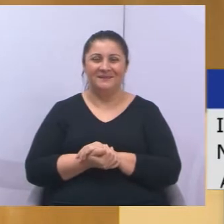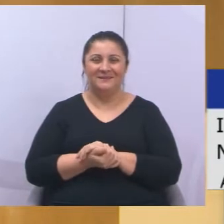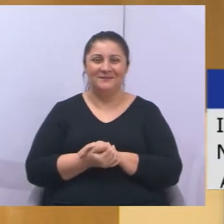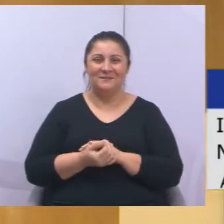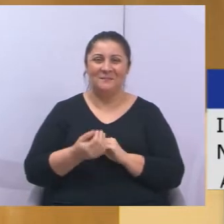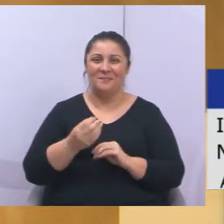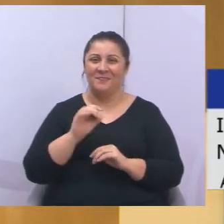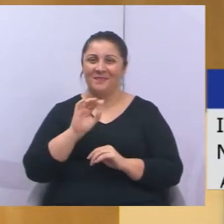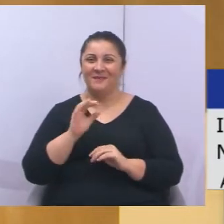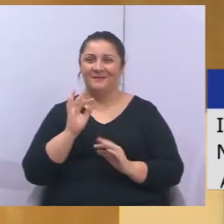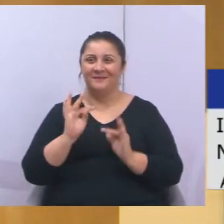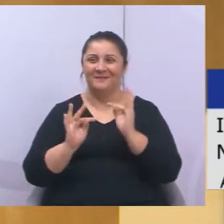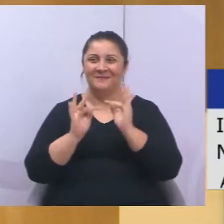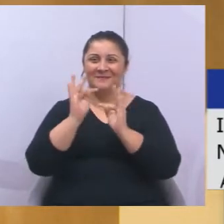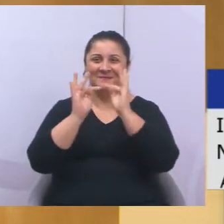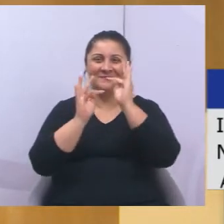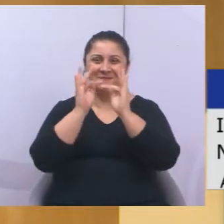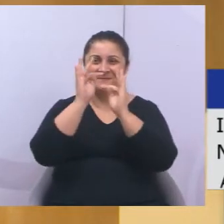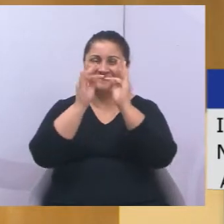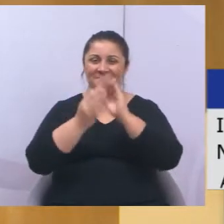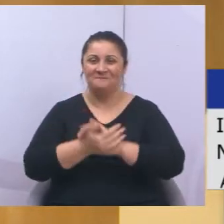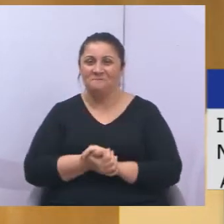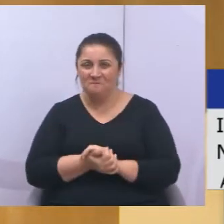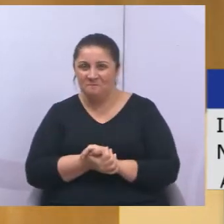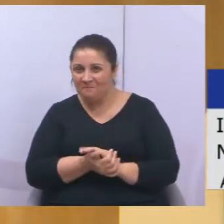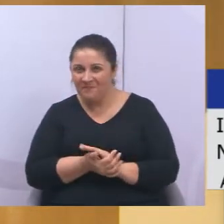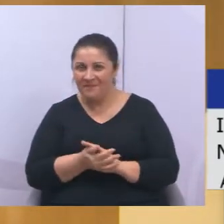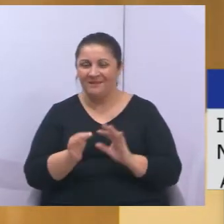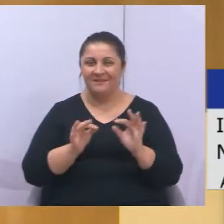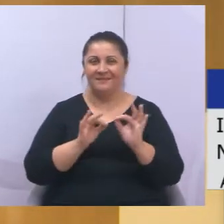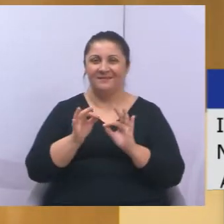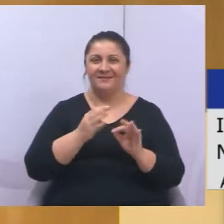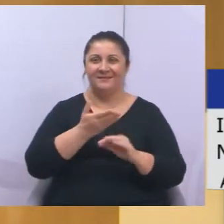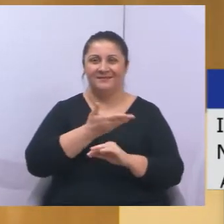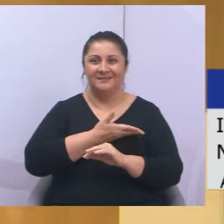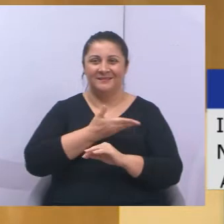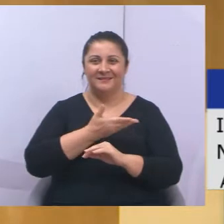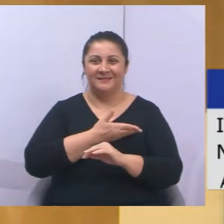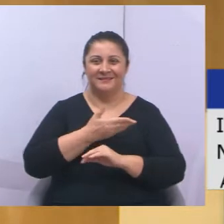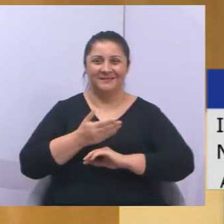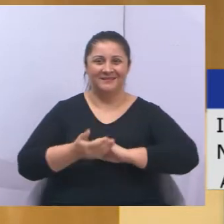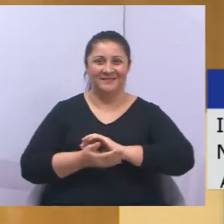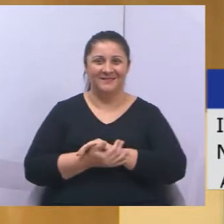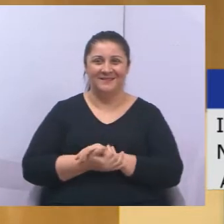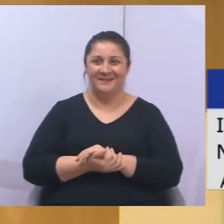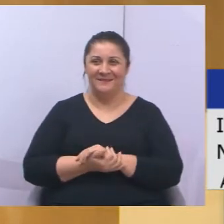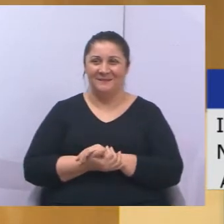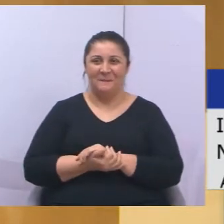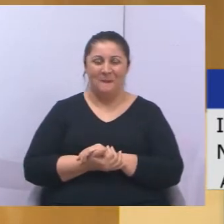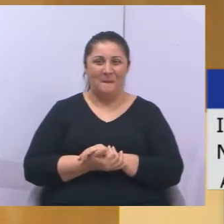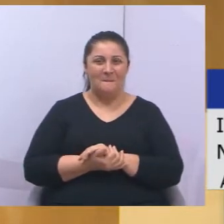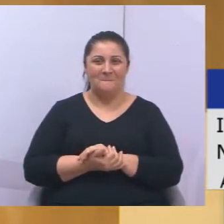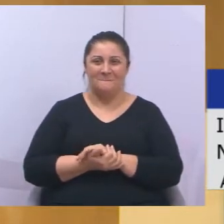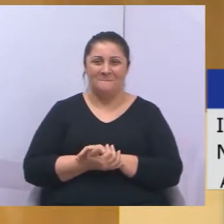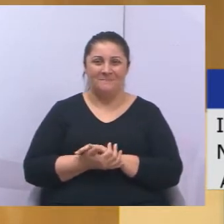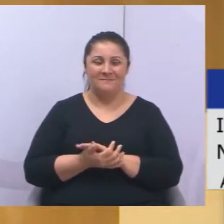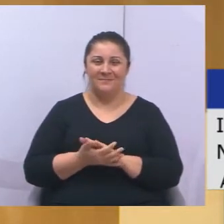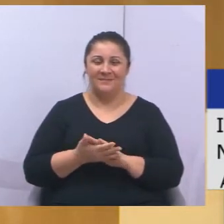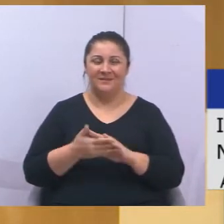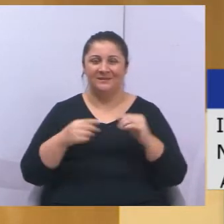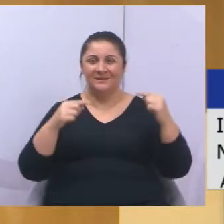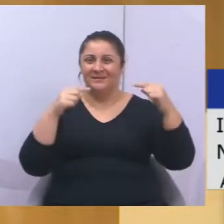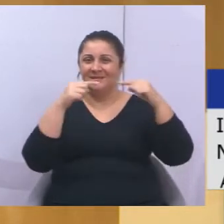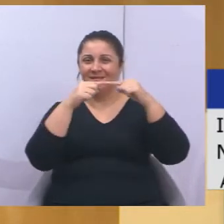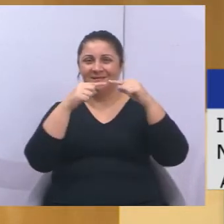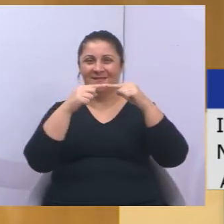sem o cultivo de amizade, a serem levados para frente, para sempre. Portanto, nosso